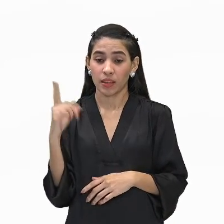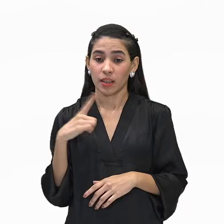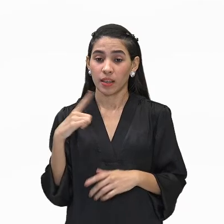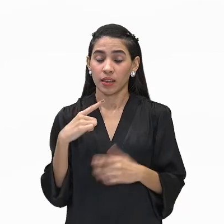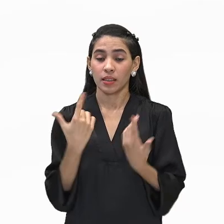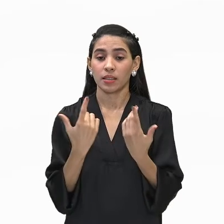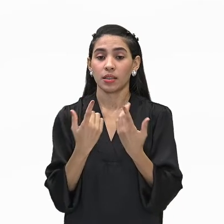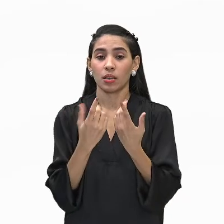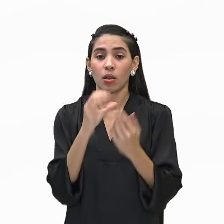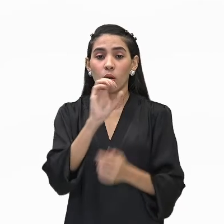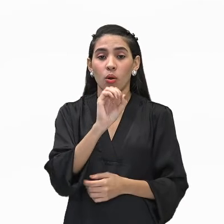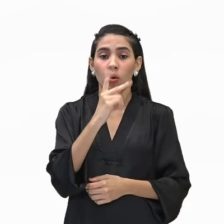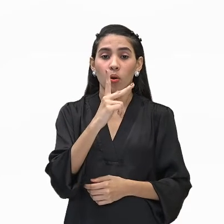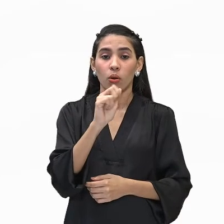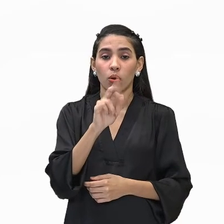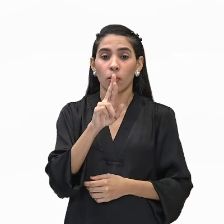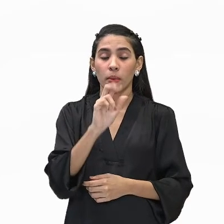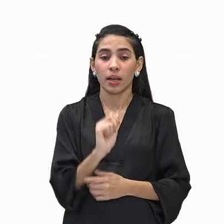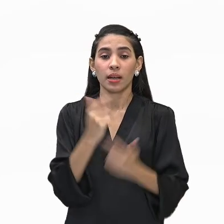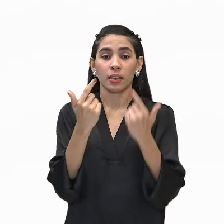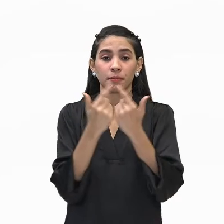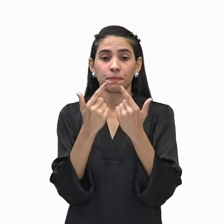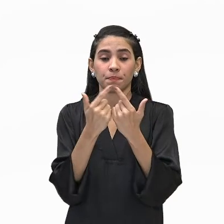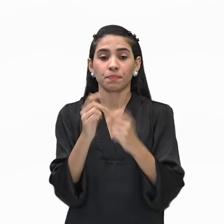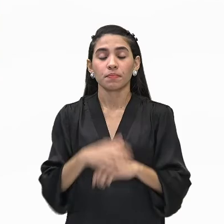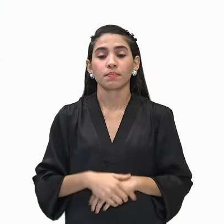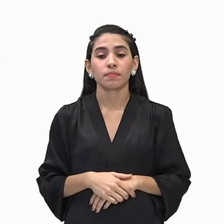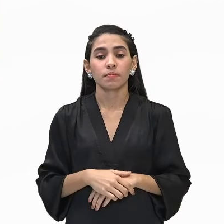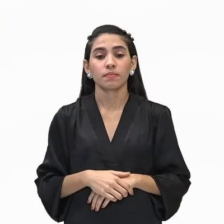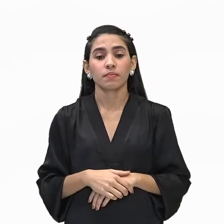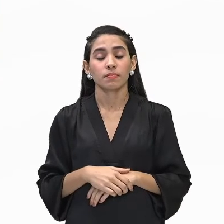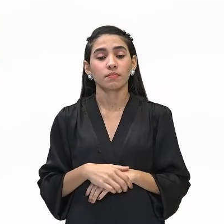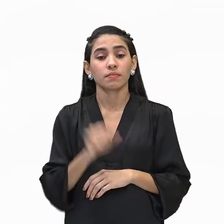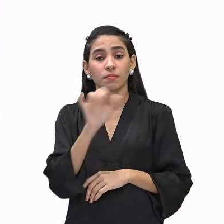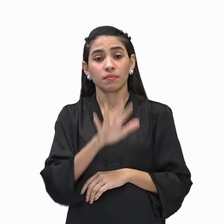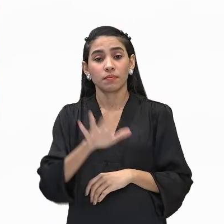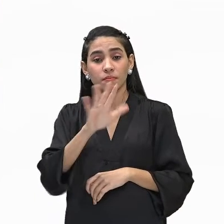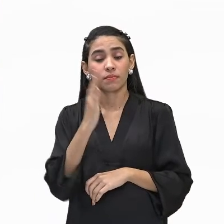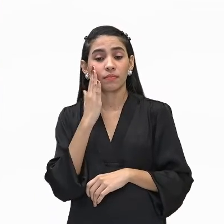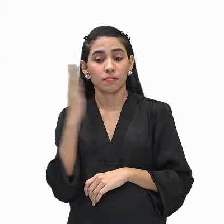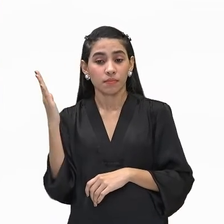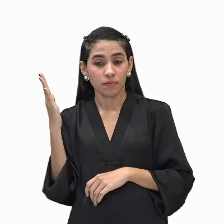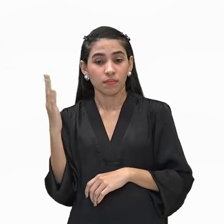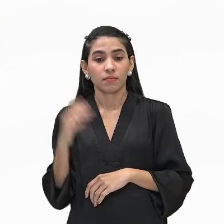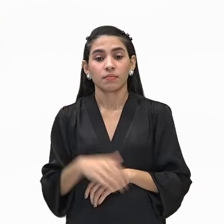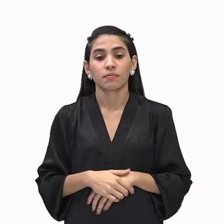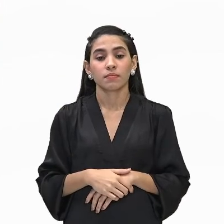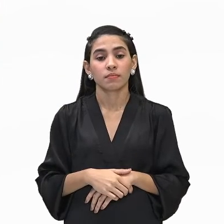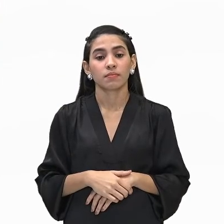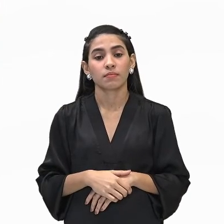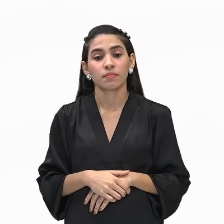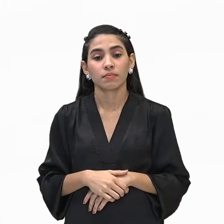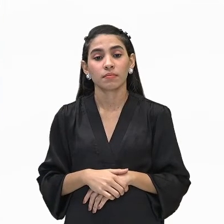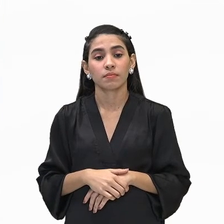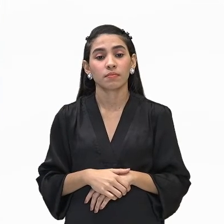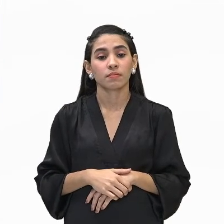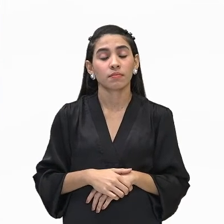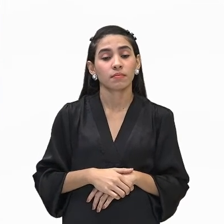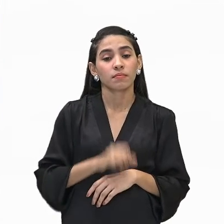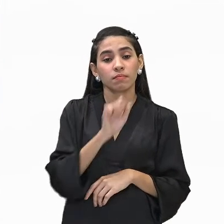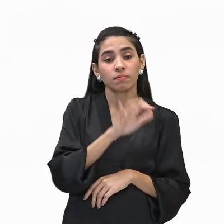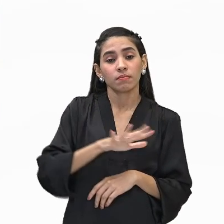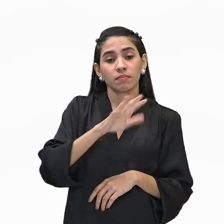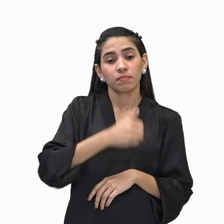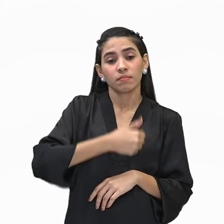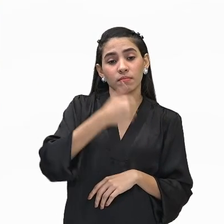de Ópera realizado no nosso teatro. Nas próximas imagens nós temos também mais algumas, como, por exemplo, ali na imagem 1,